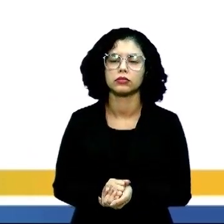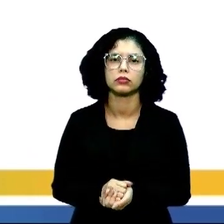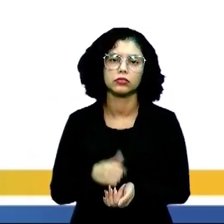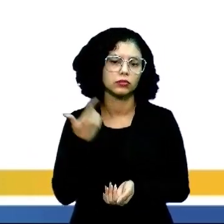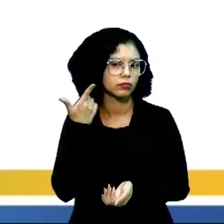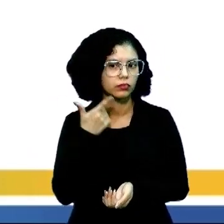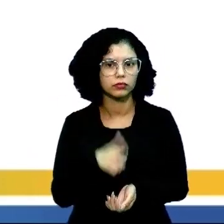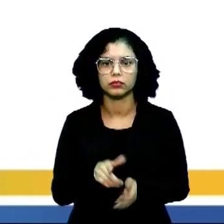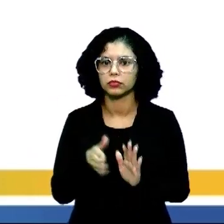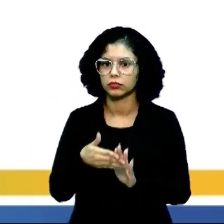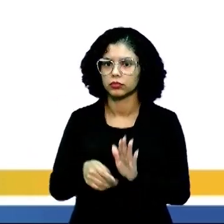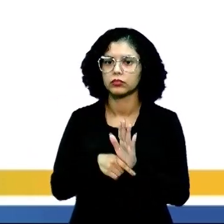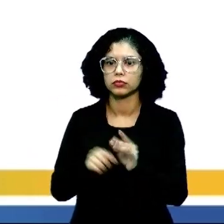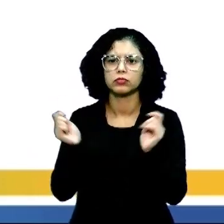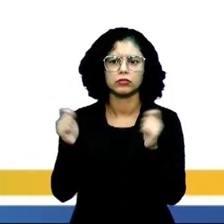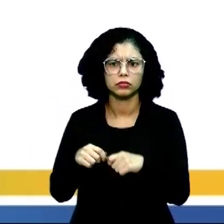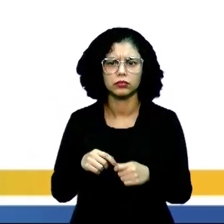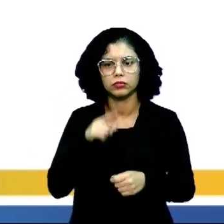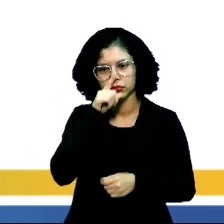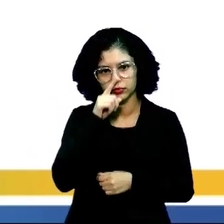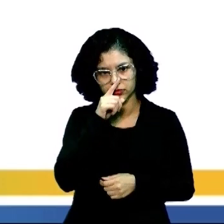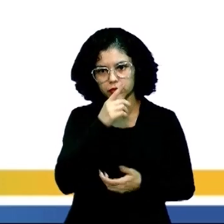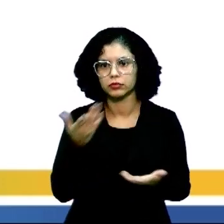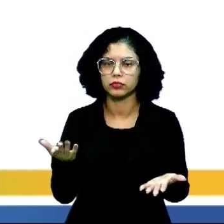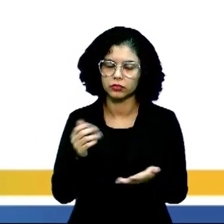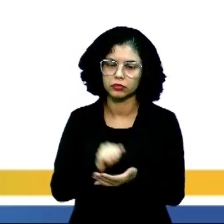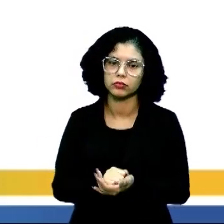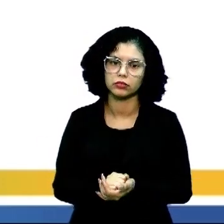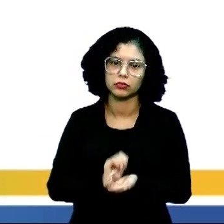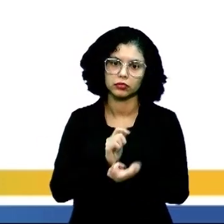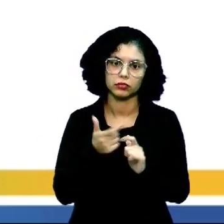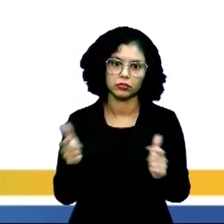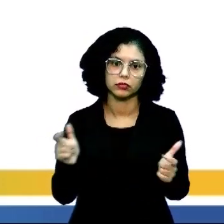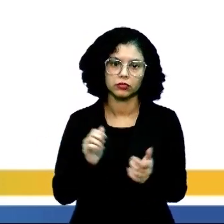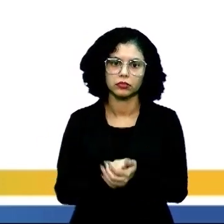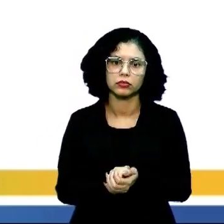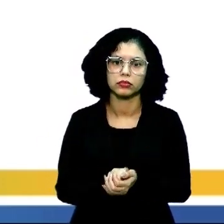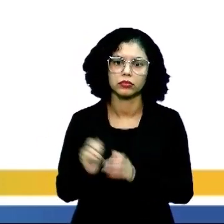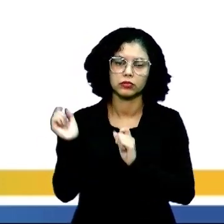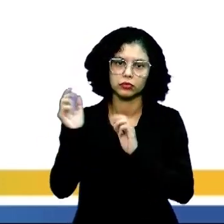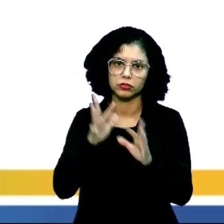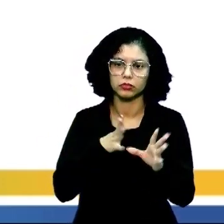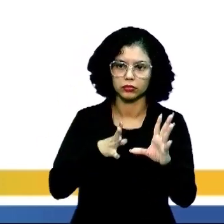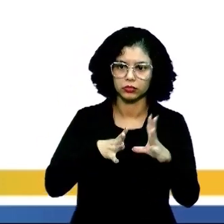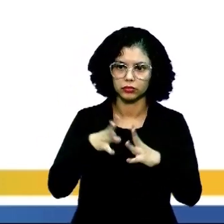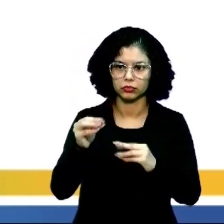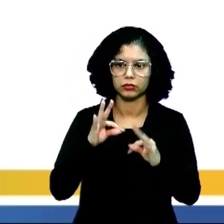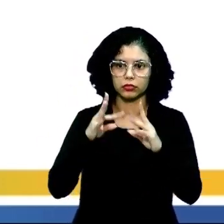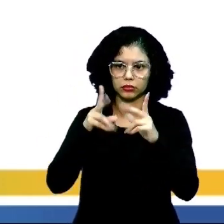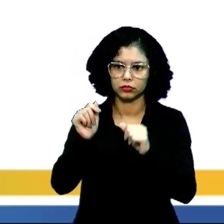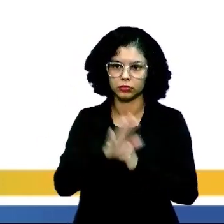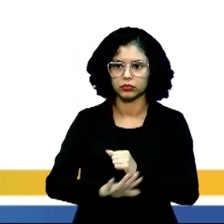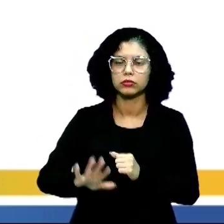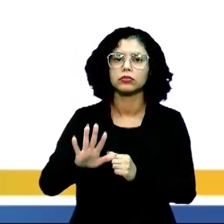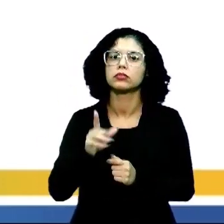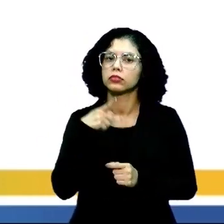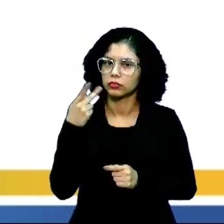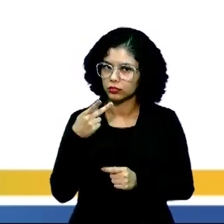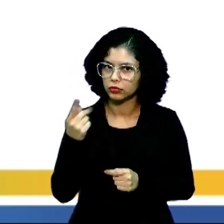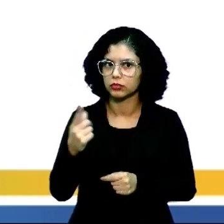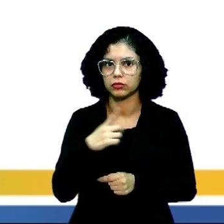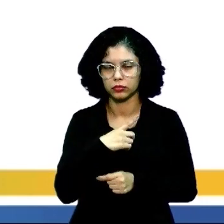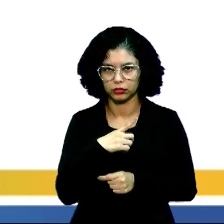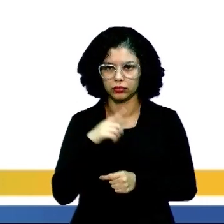não conseguiram provar que o Iraque possuía um perigoso arsenal bélico de destruição em massa que eles